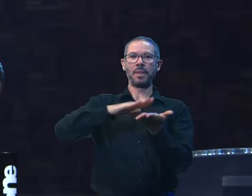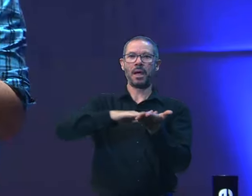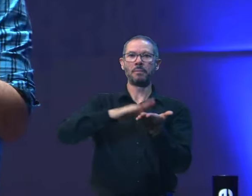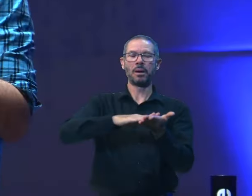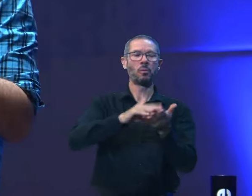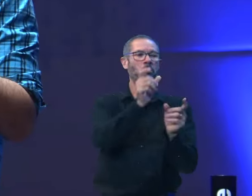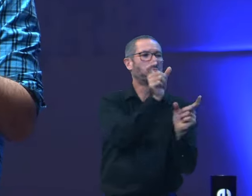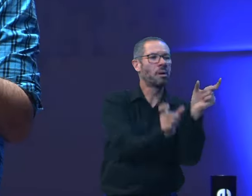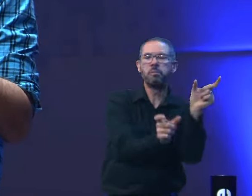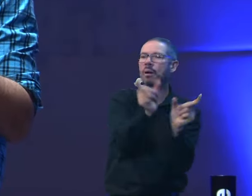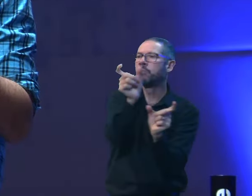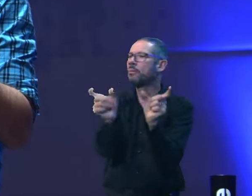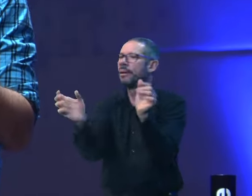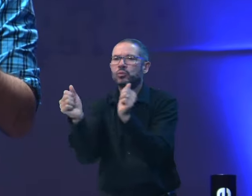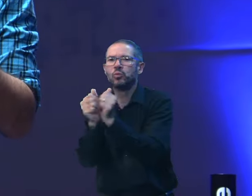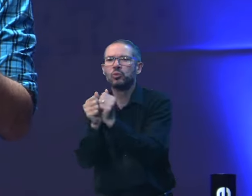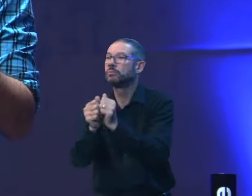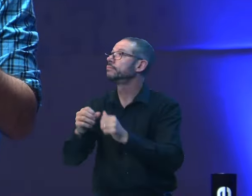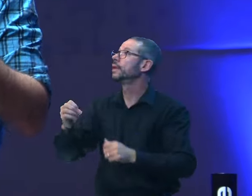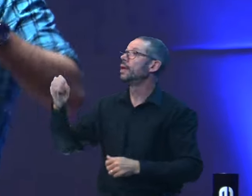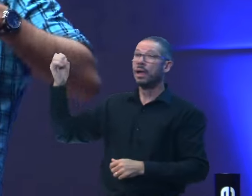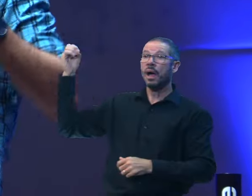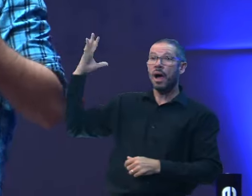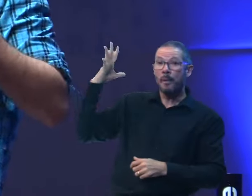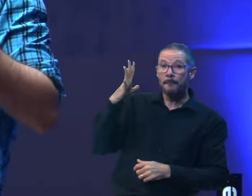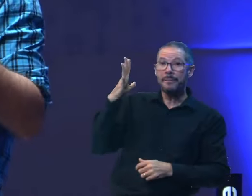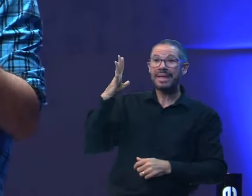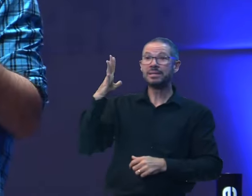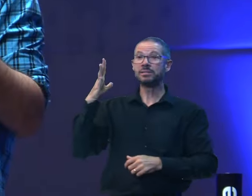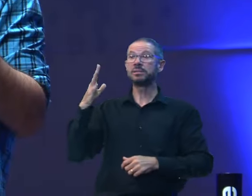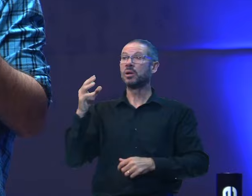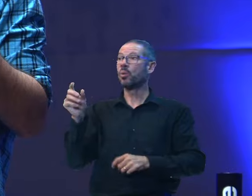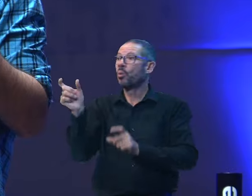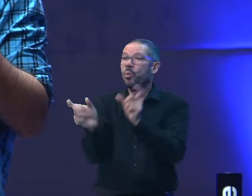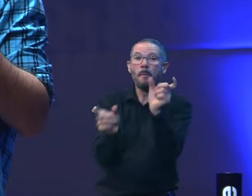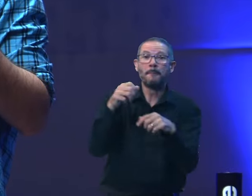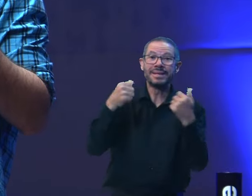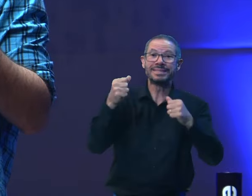nosso redor. E as bênçãos que os nossos irmãos precisam estão na nossa.